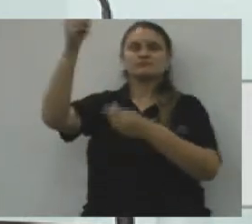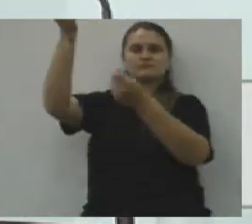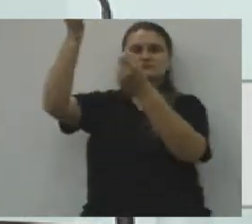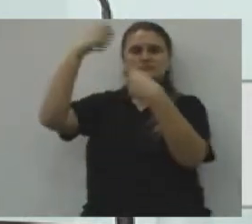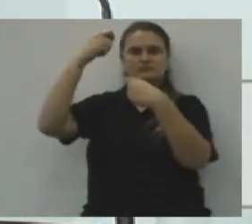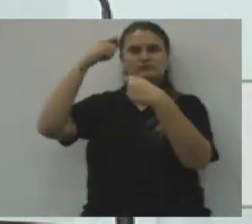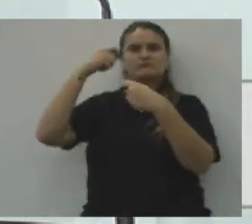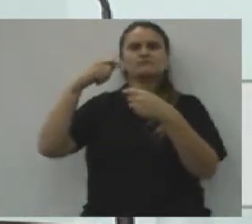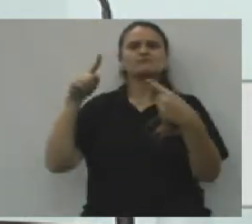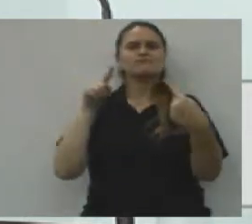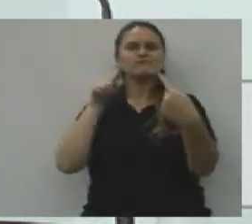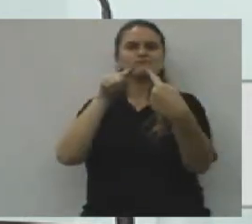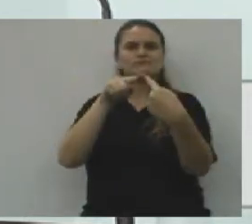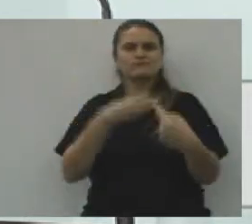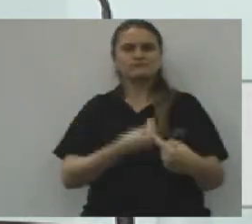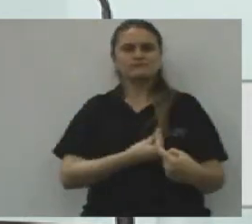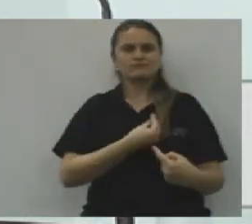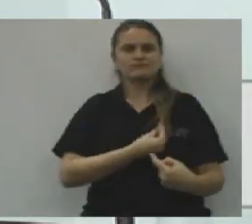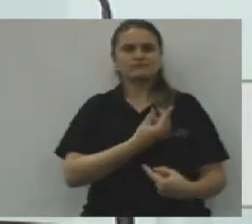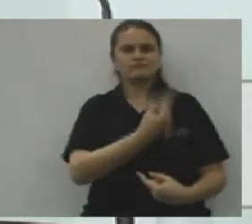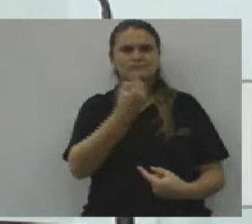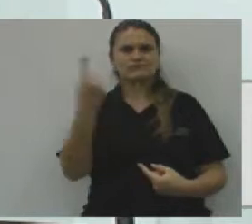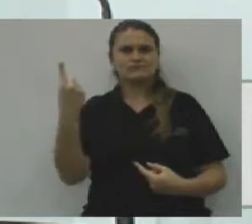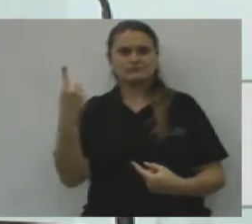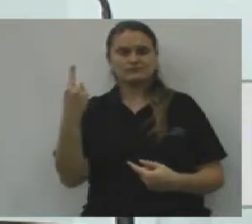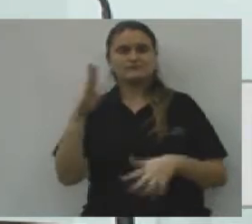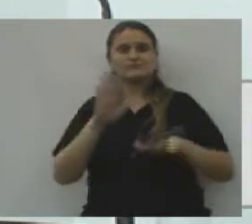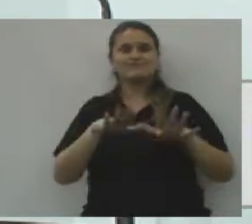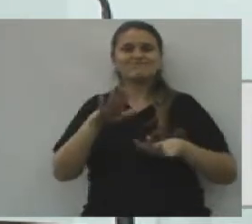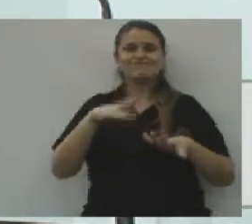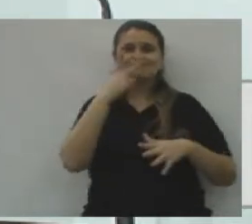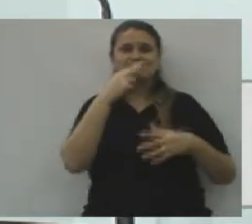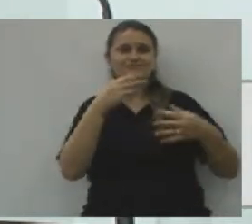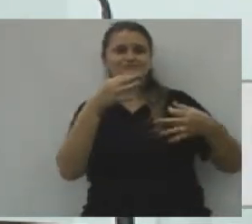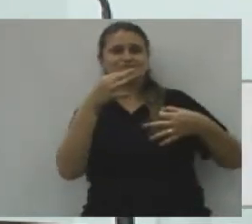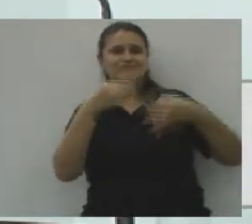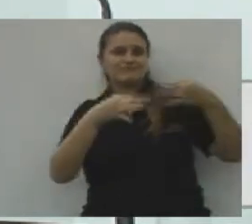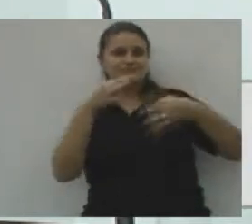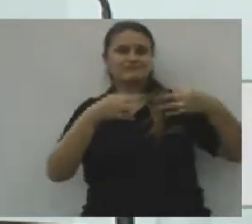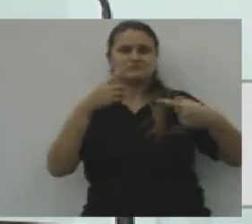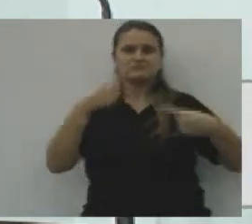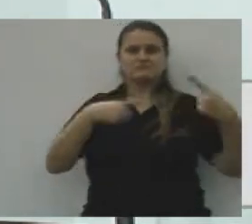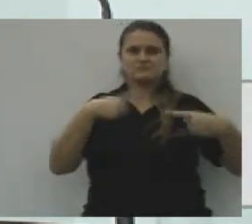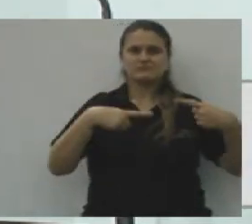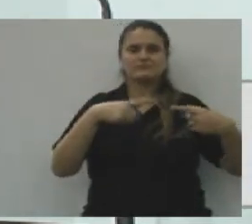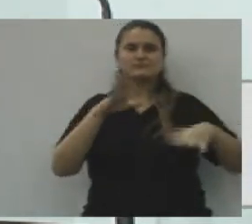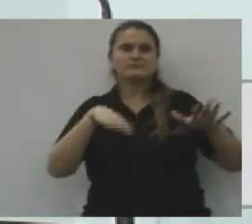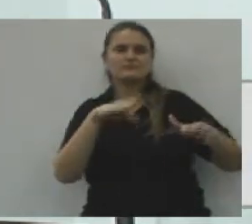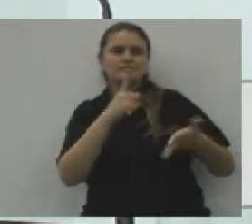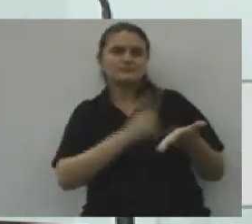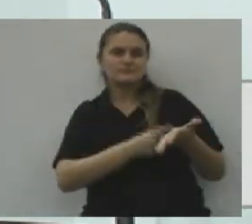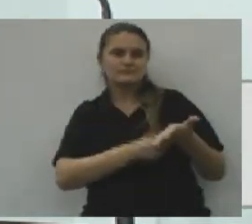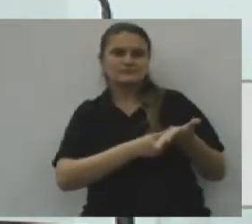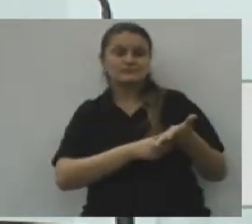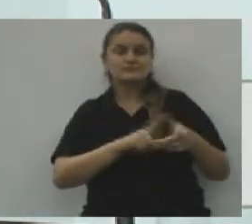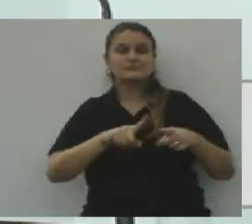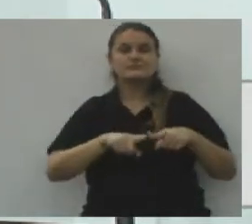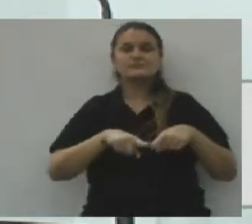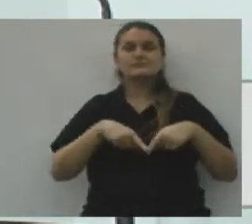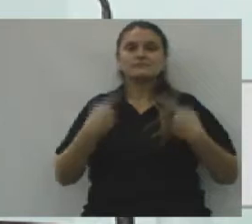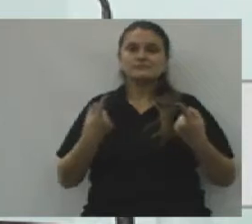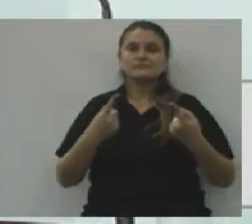Terra. Muitas vezes polêmico, muitas vezes crítico, muitas vezes criticados.